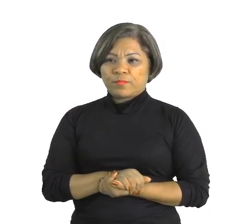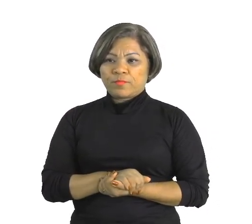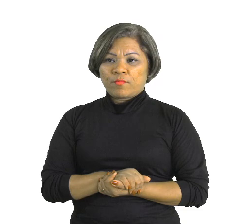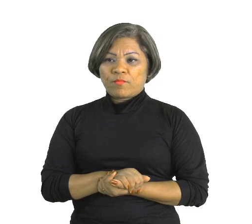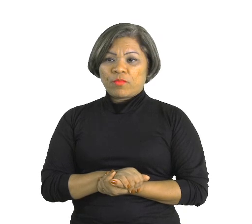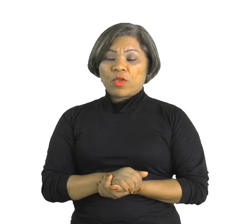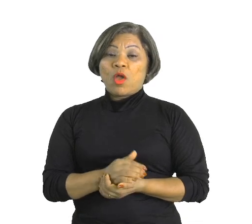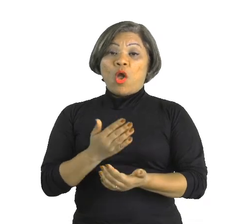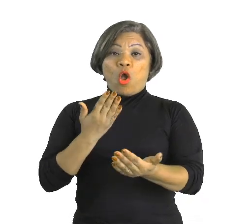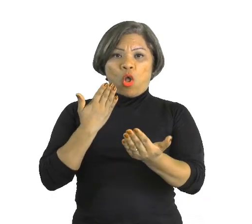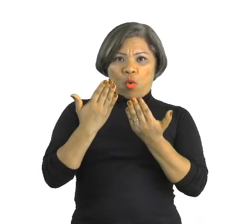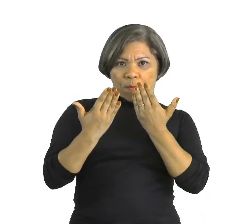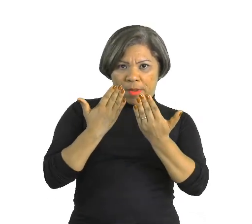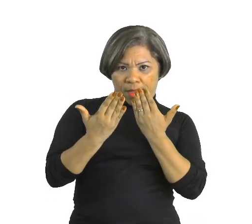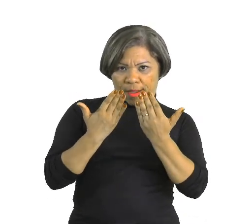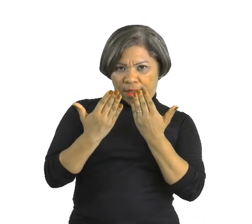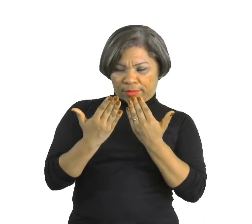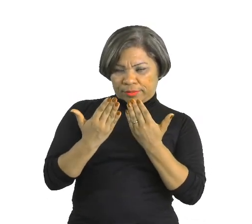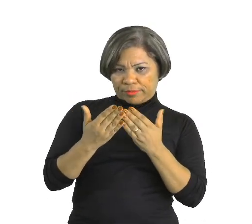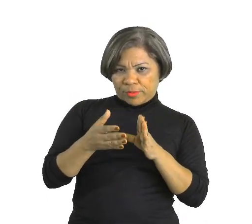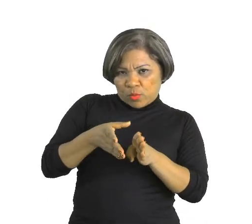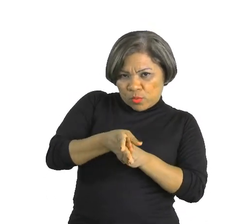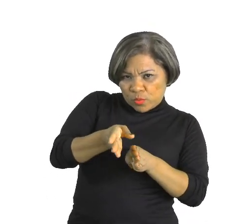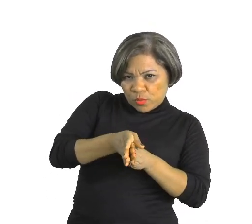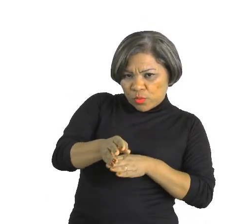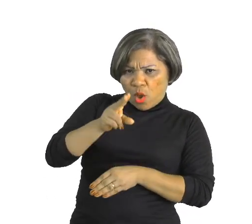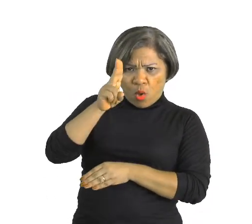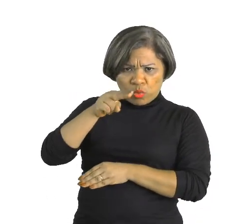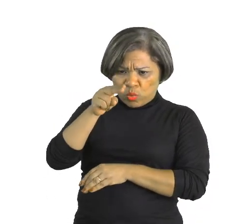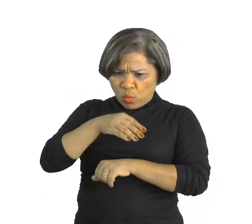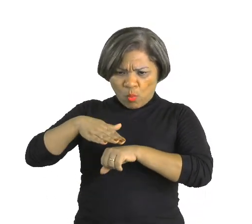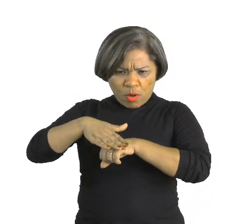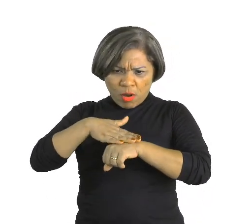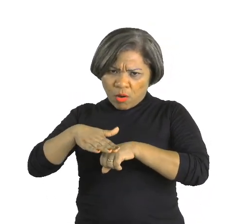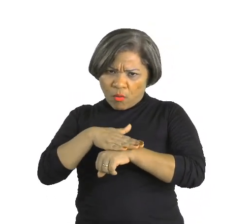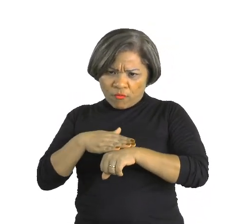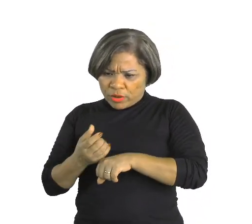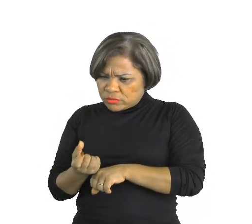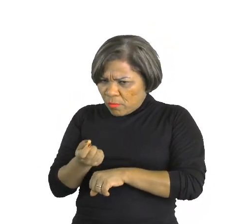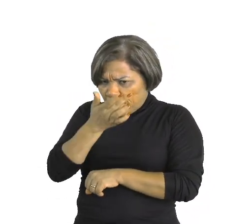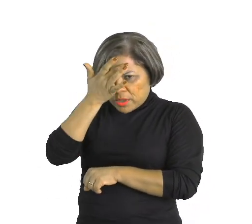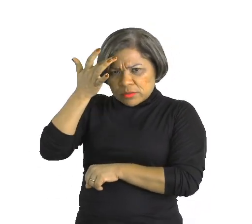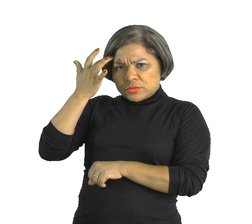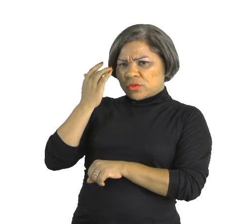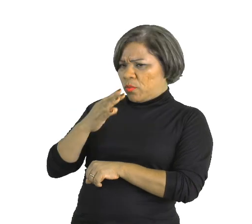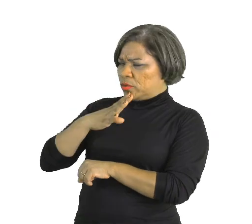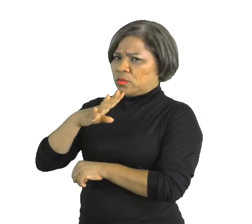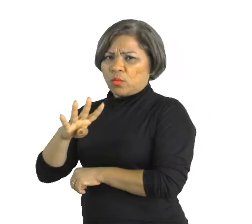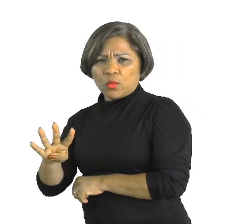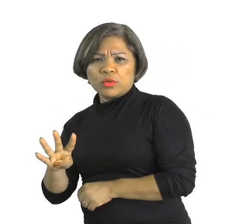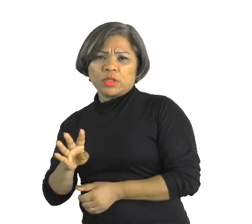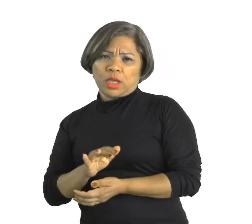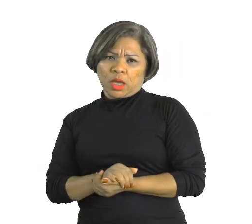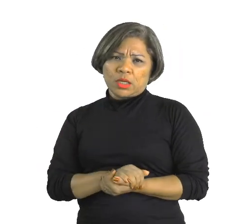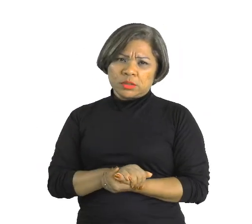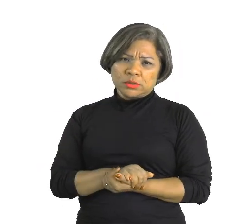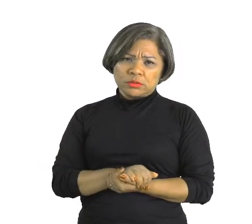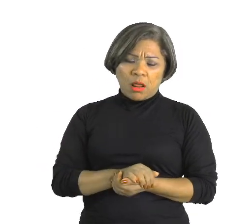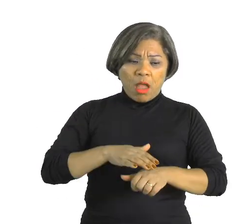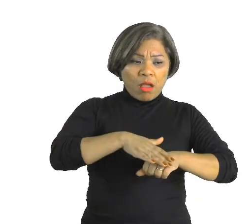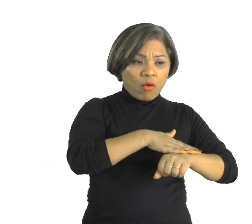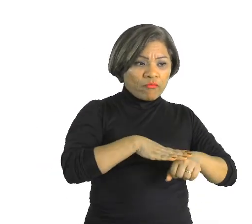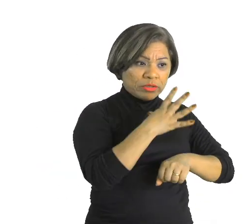fale com estranhos com o fato de Pipoca conversar com lobos e não com amigos fabulosos. O que